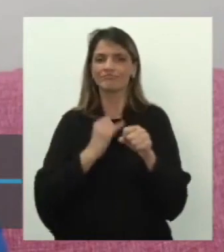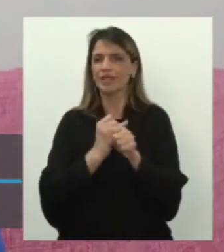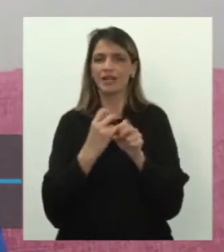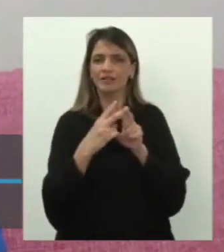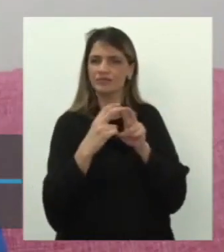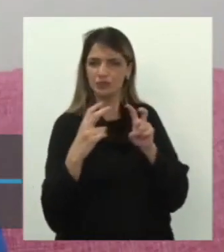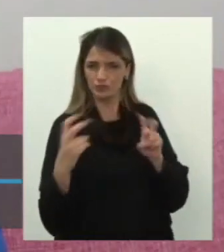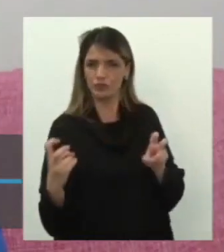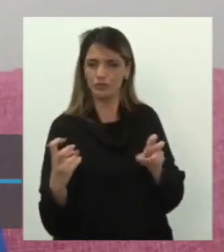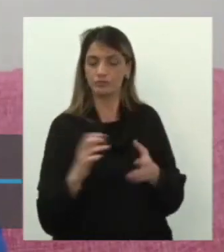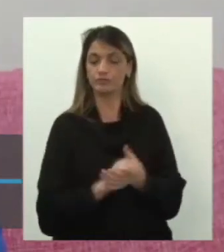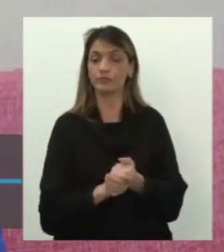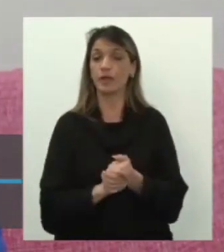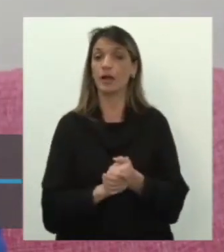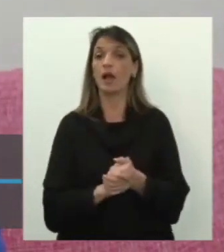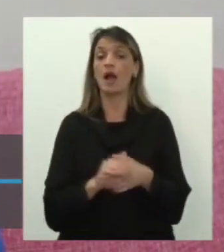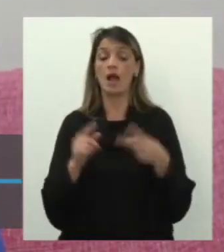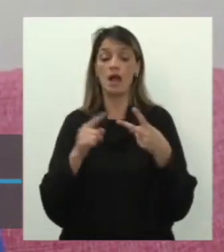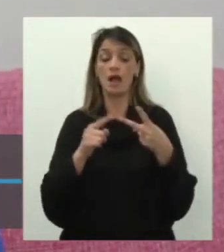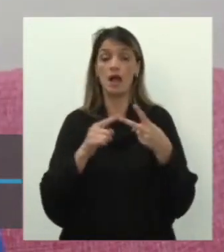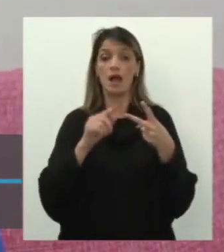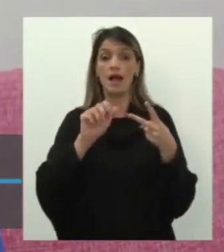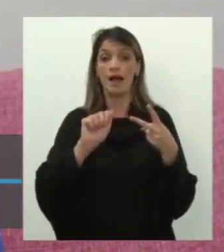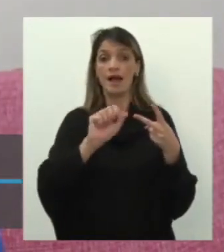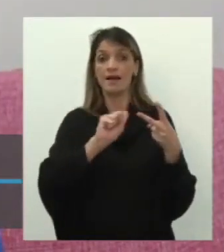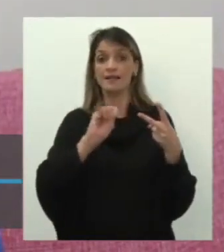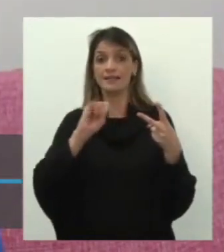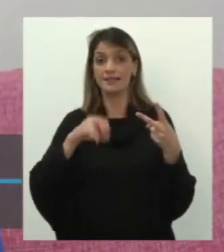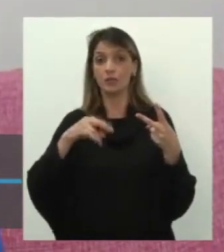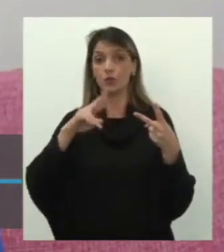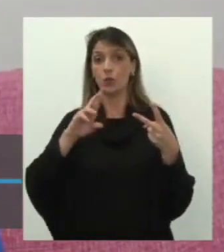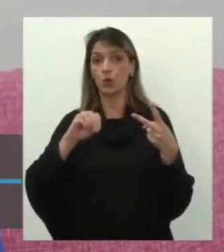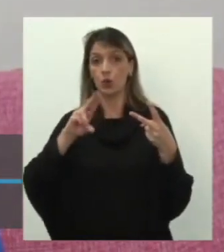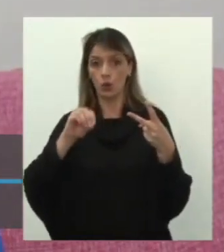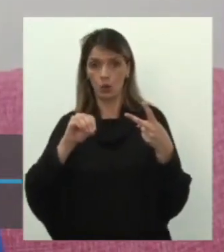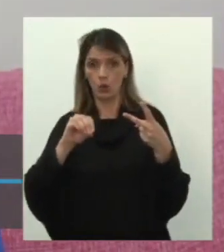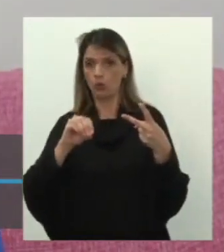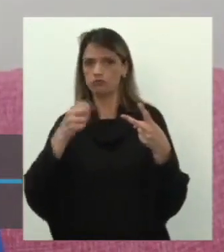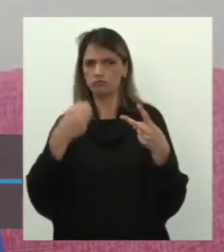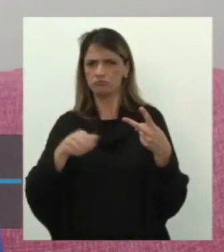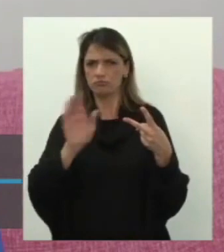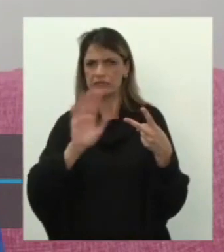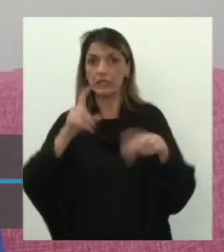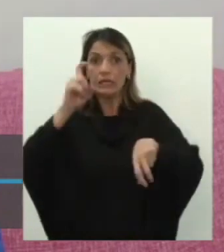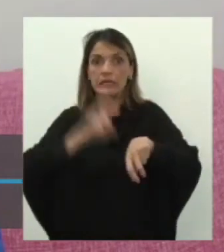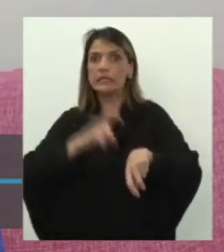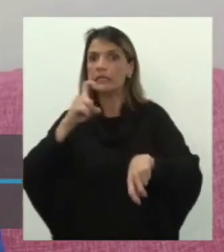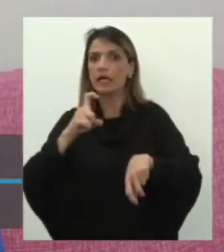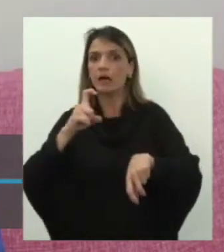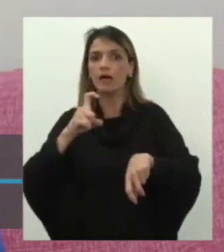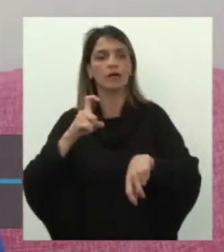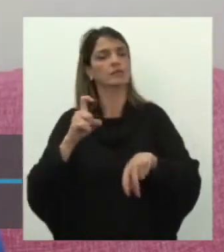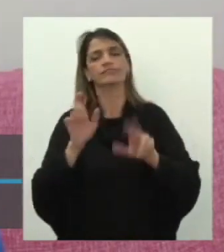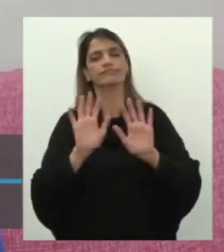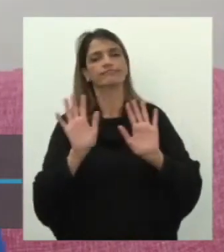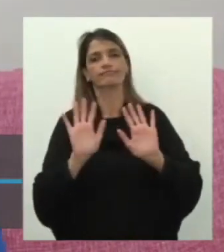ambientes assíncronos, os participantes eles não precisam estar ao mesmo tempo conectados.